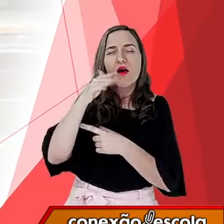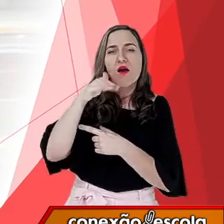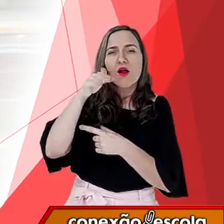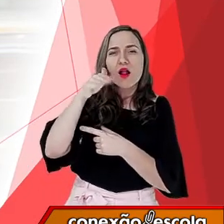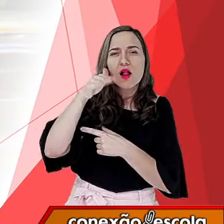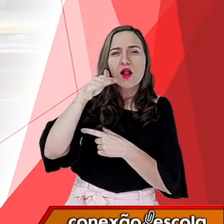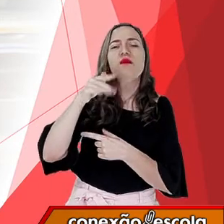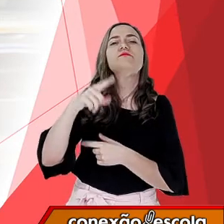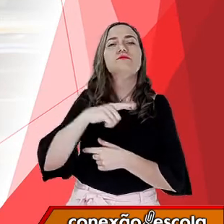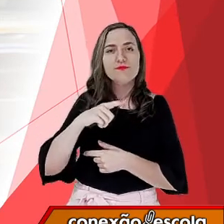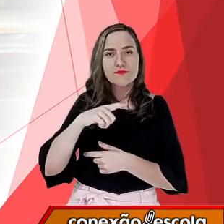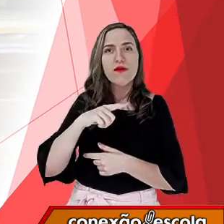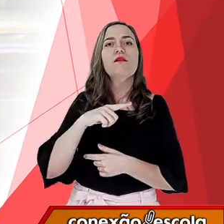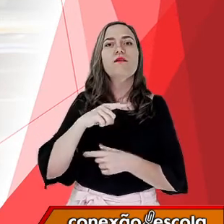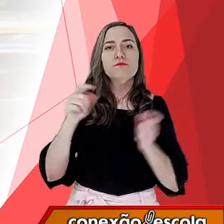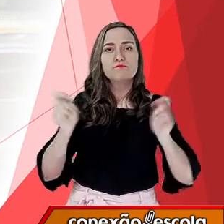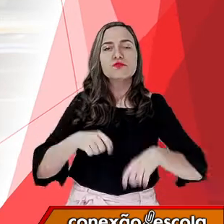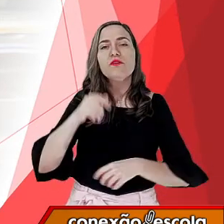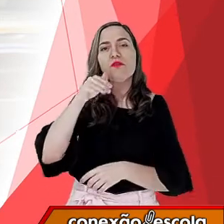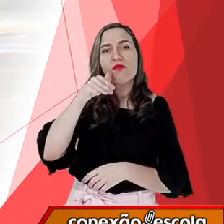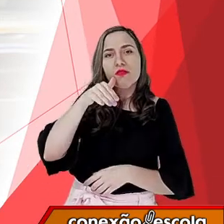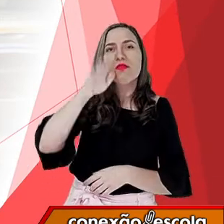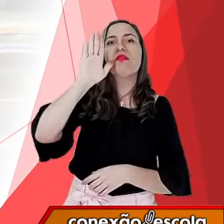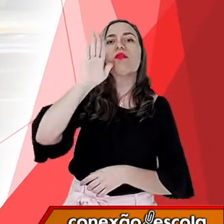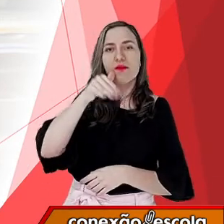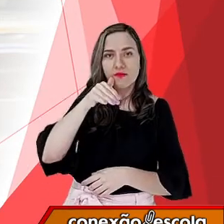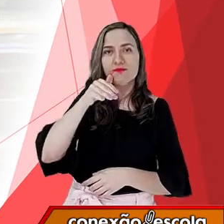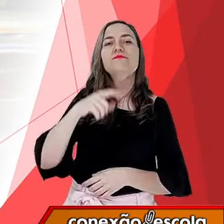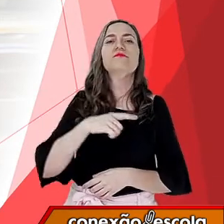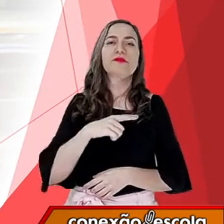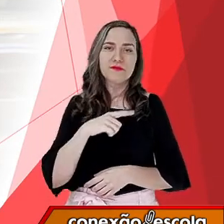ela vibra, ela vai lá no céu da boca.